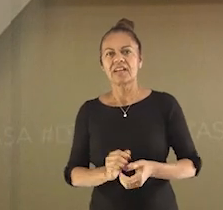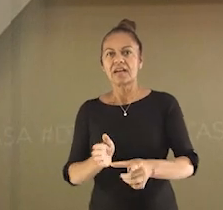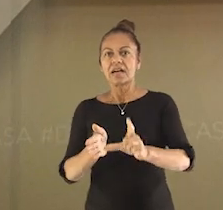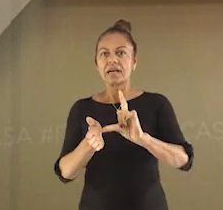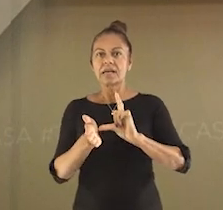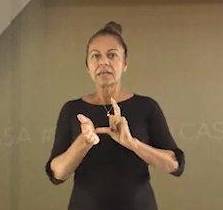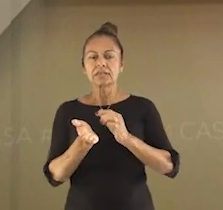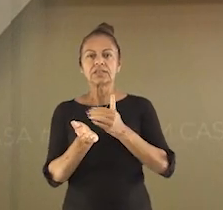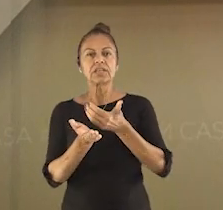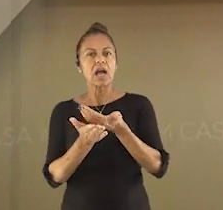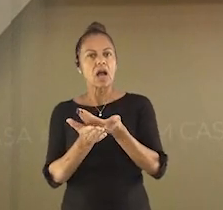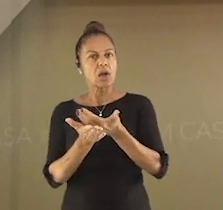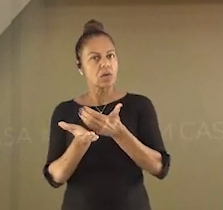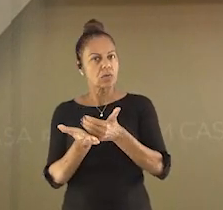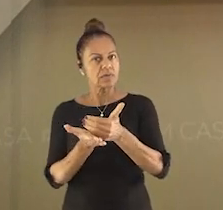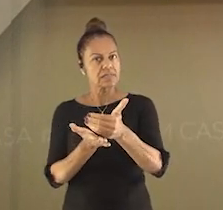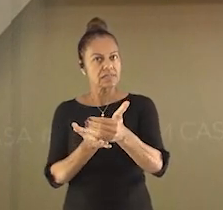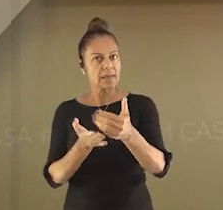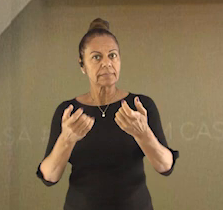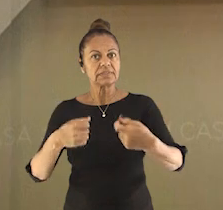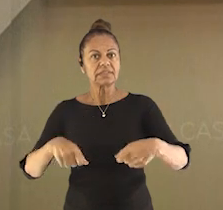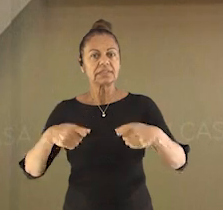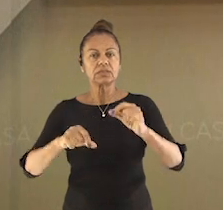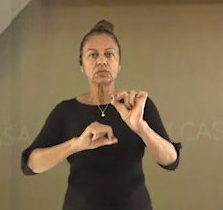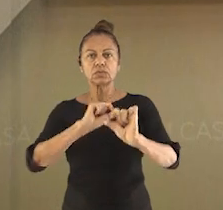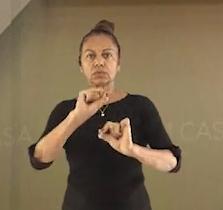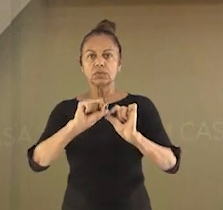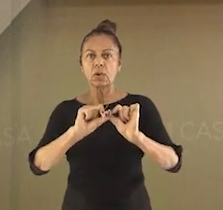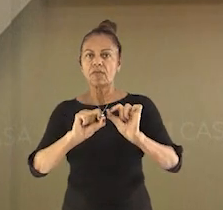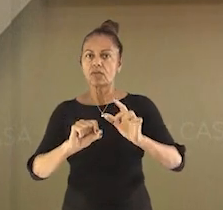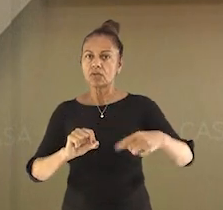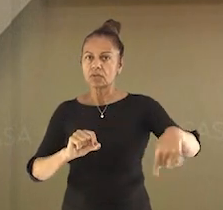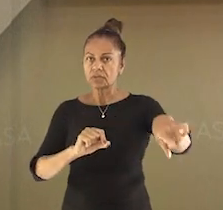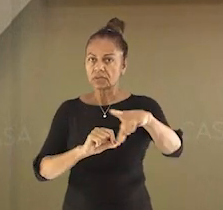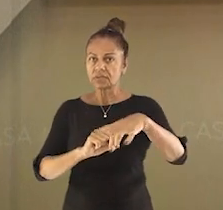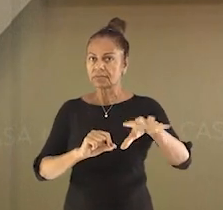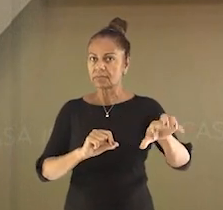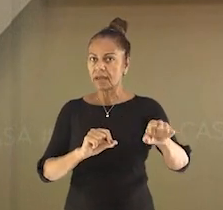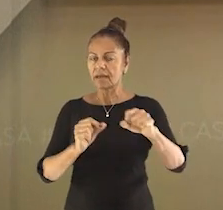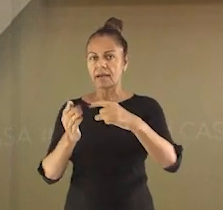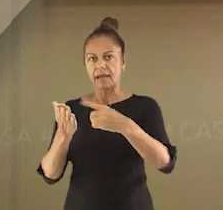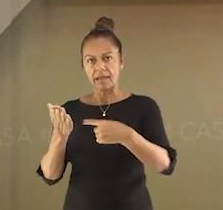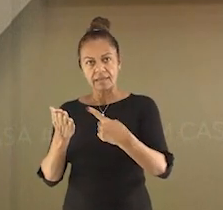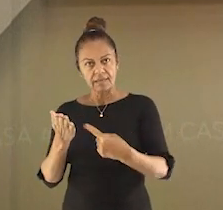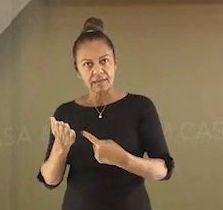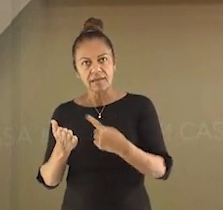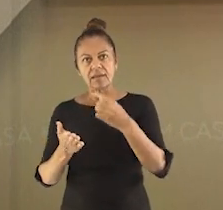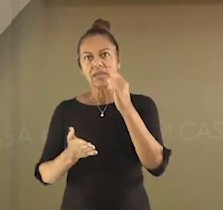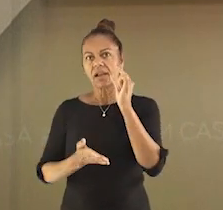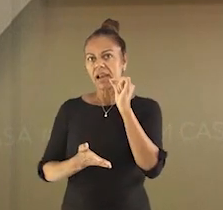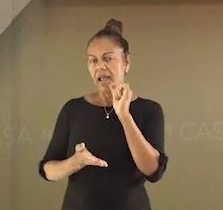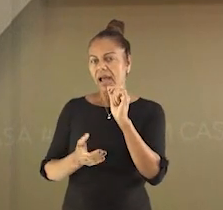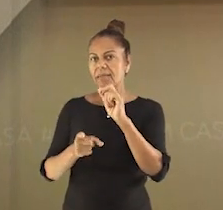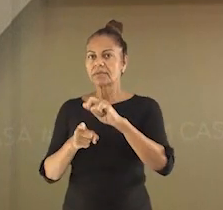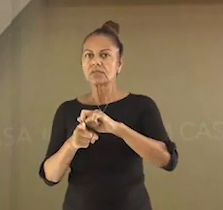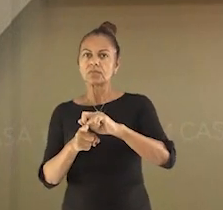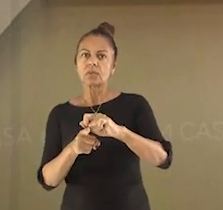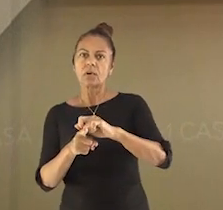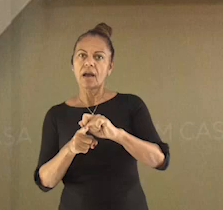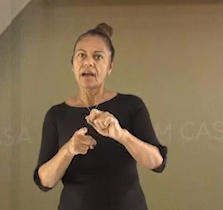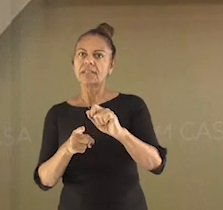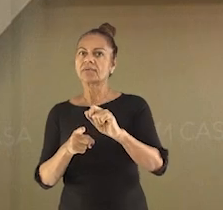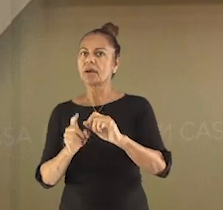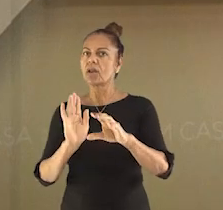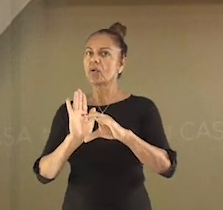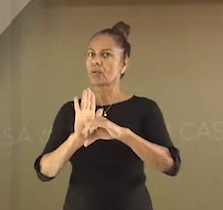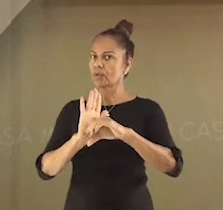começar nossa aula, é preciso que você pegue seu caderno, lápis e borracha para registrar o conteúdo de hoje. Vou dar um